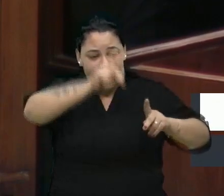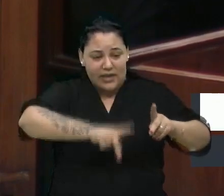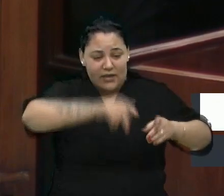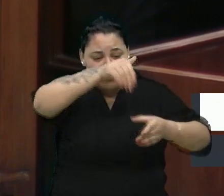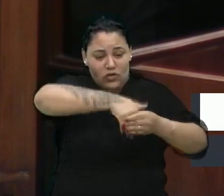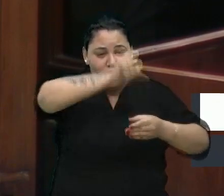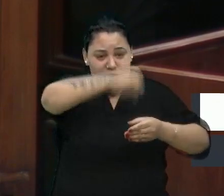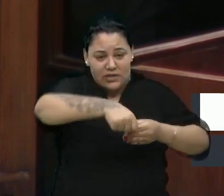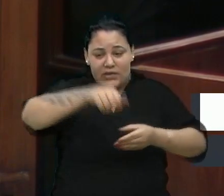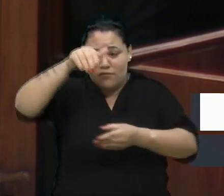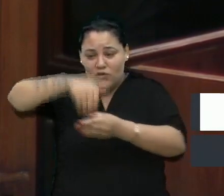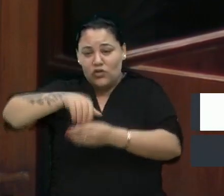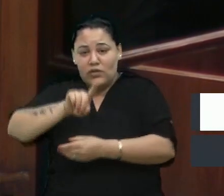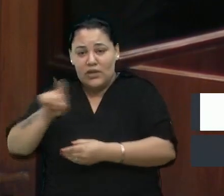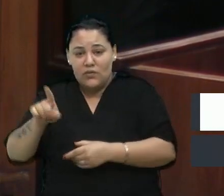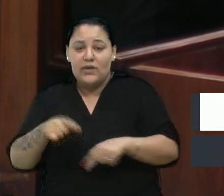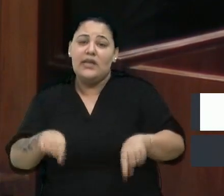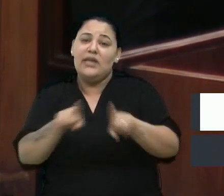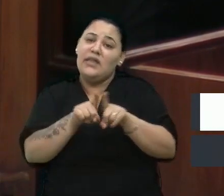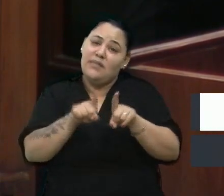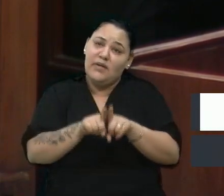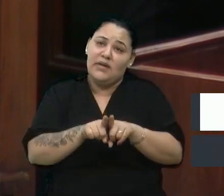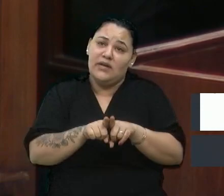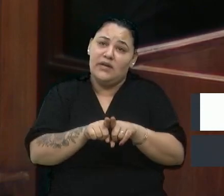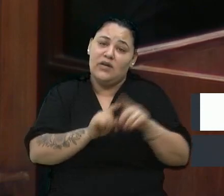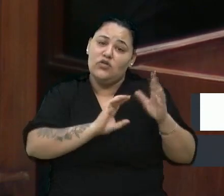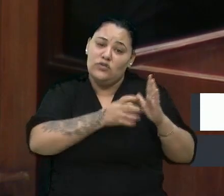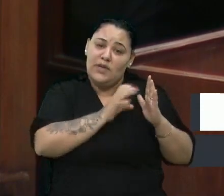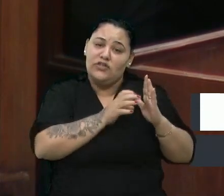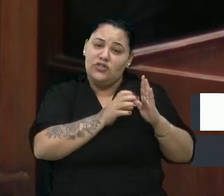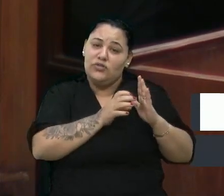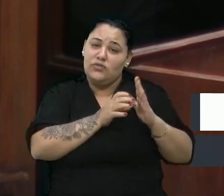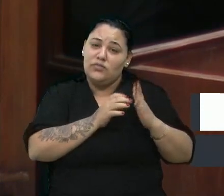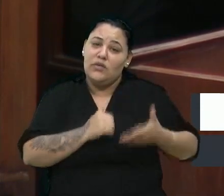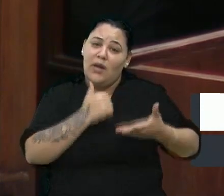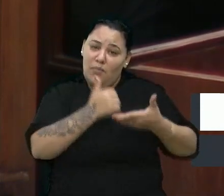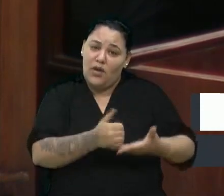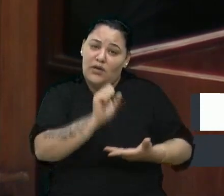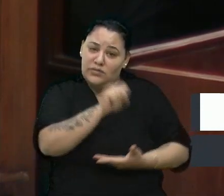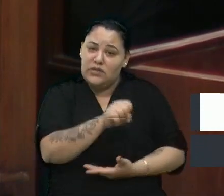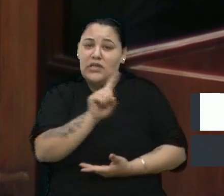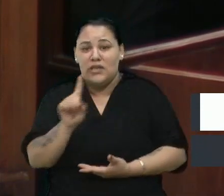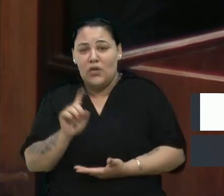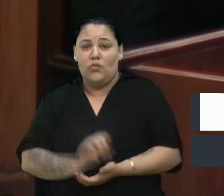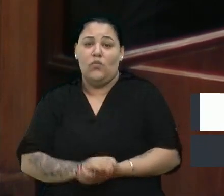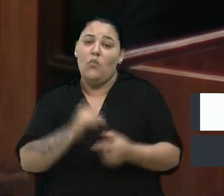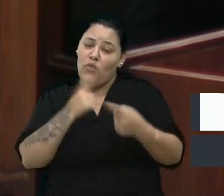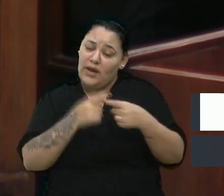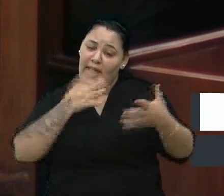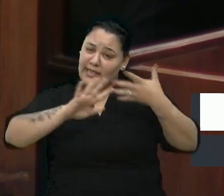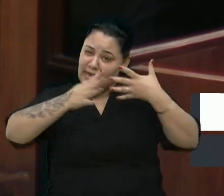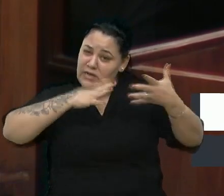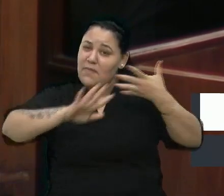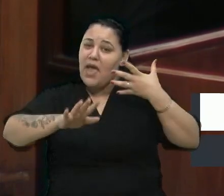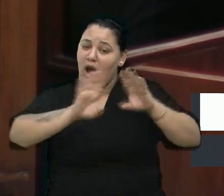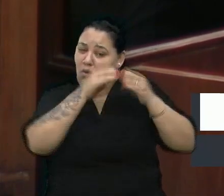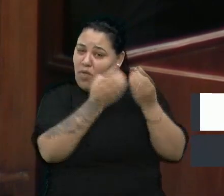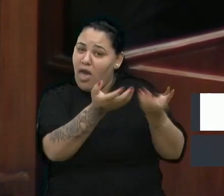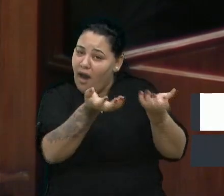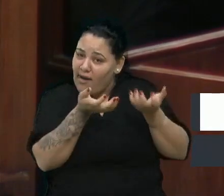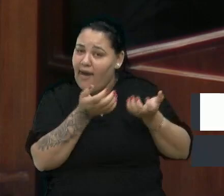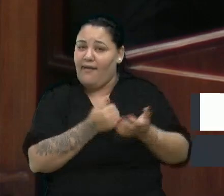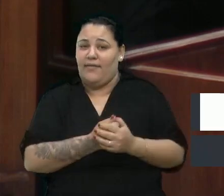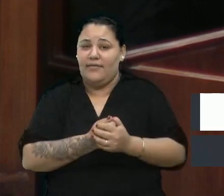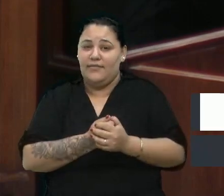votou pelo não, e também os partidos que votaram pelo sim e pelo não, porque a transparência é o que a comunidade quer.